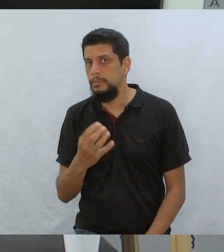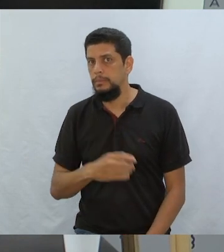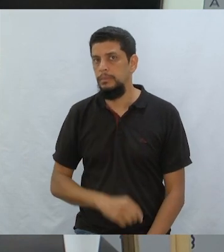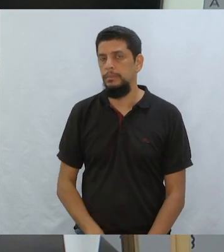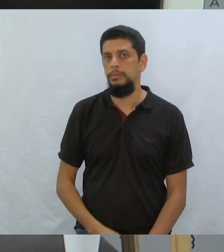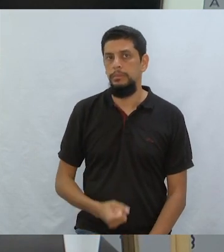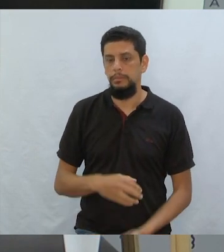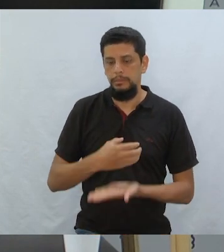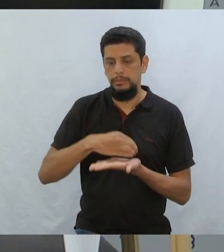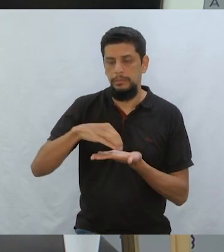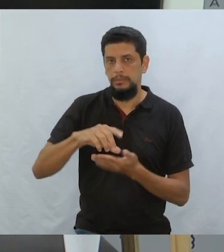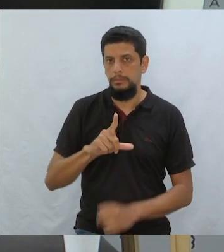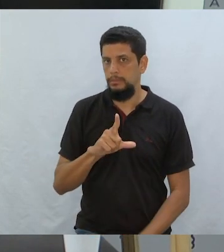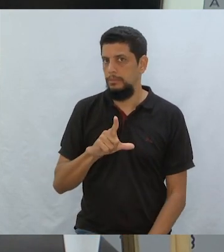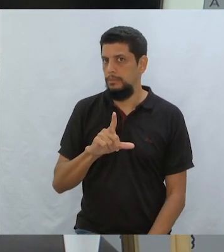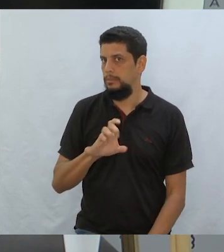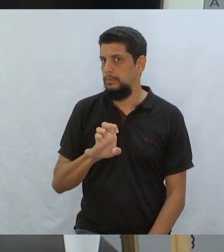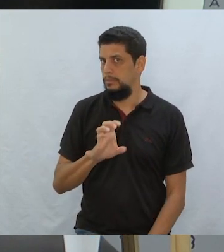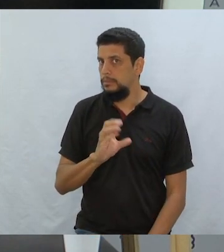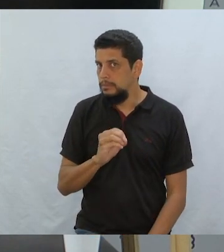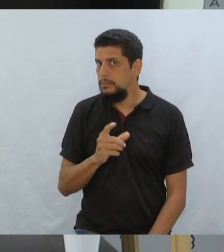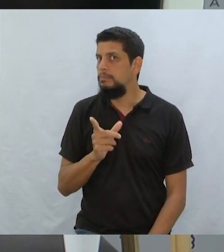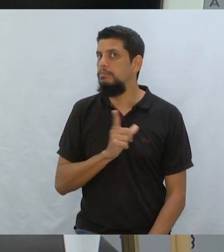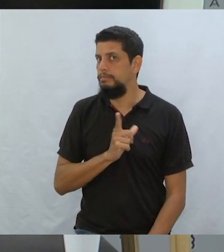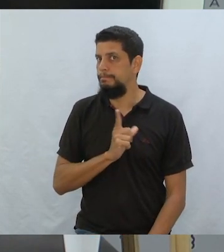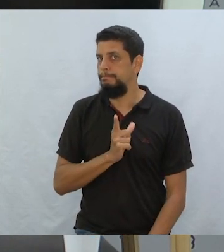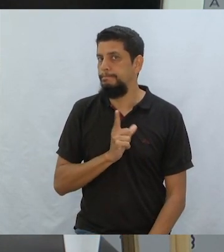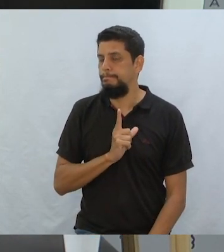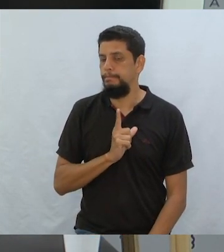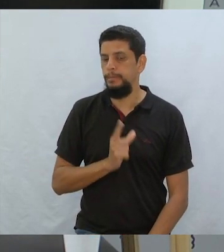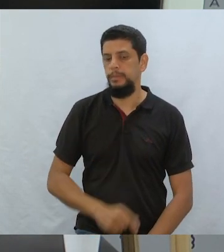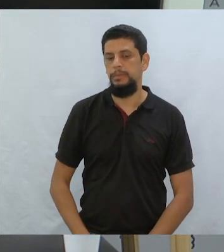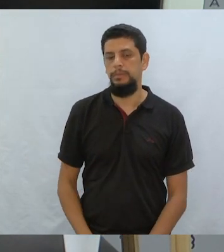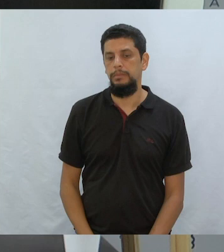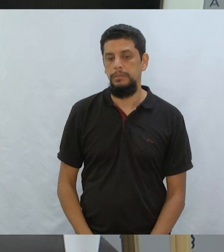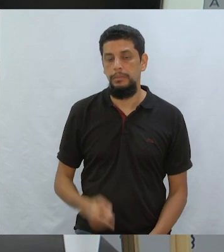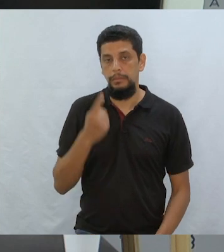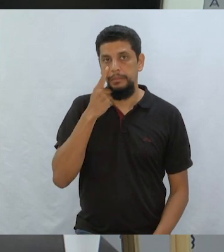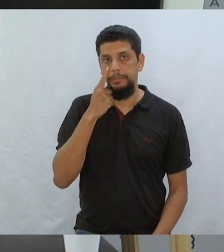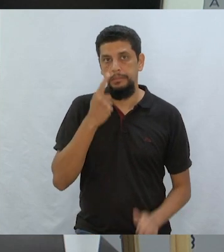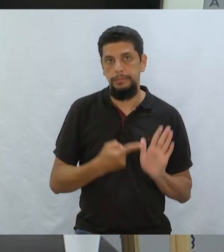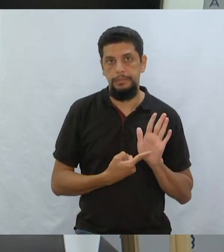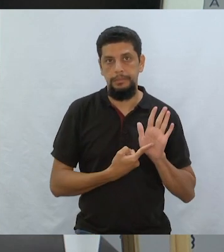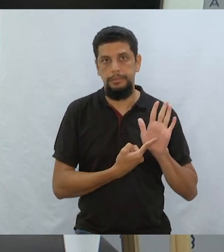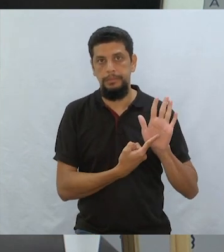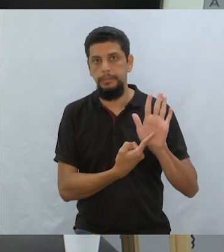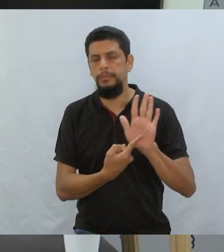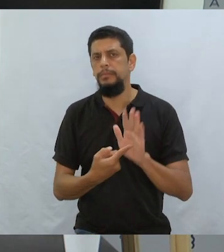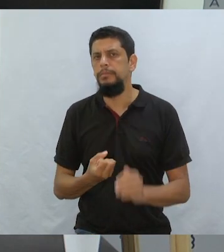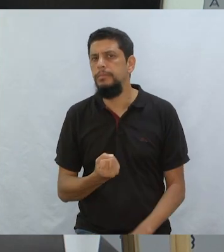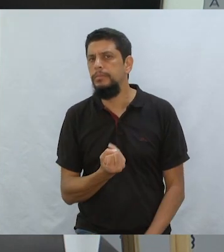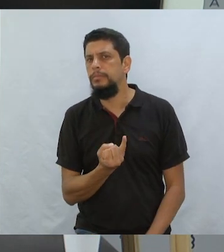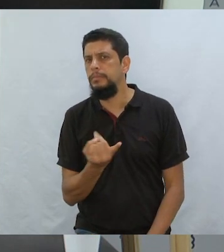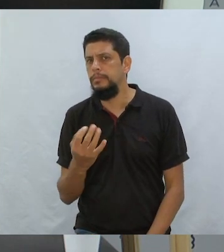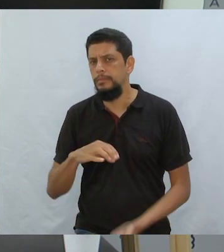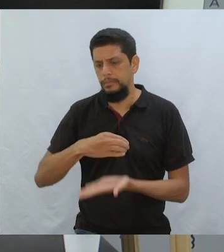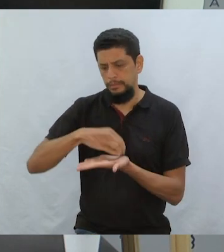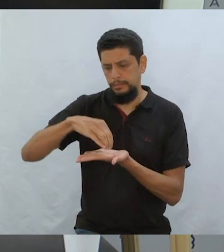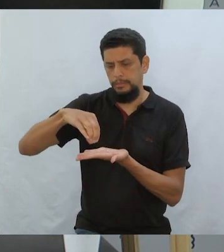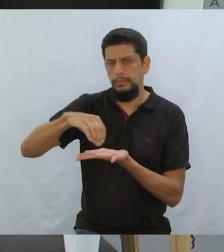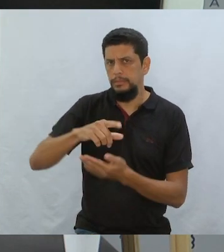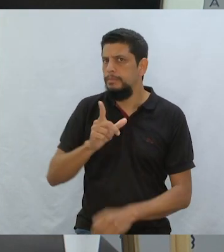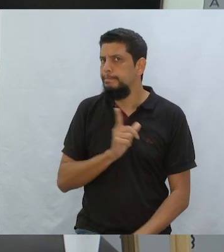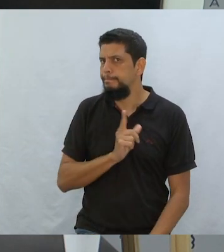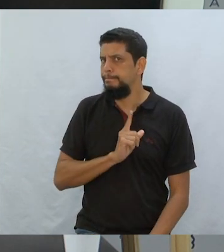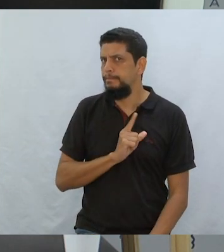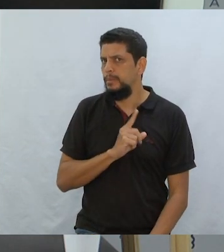carrinhos o Léo tem. Olha só, a caixa de carrinhos do Léo. Quantos carrinhos você acha que tem aqui nessa